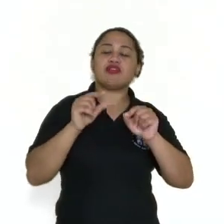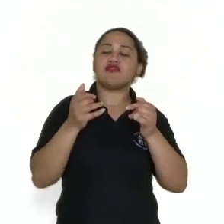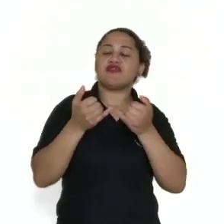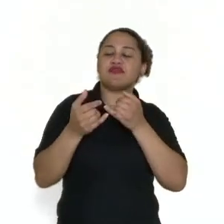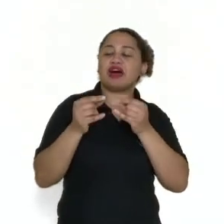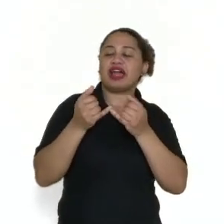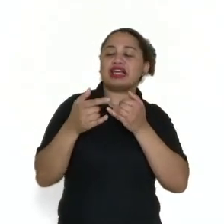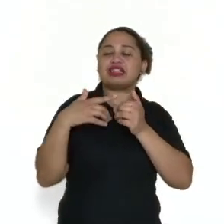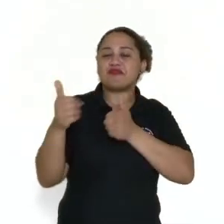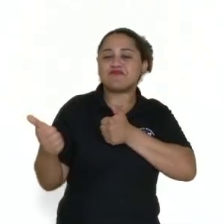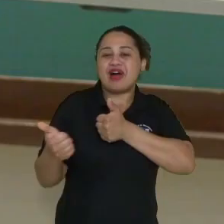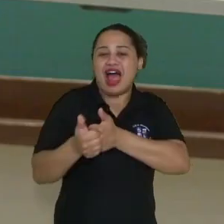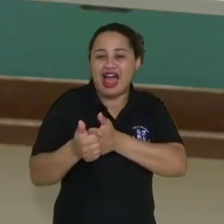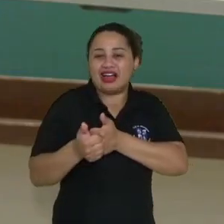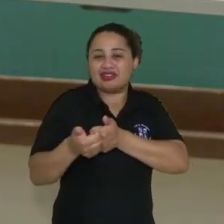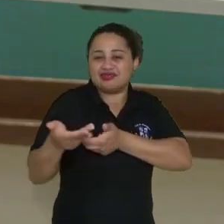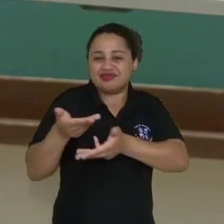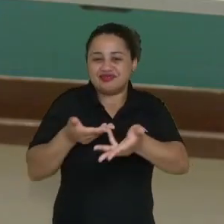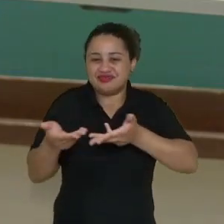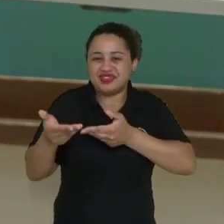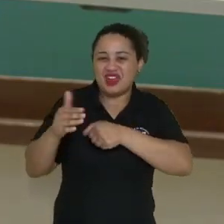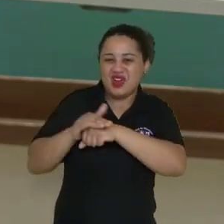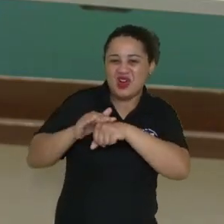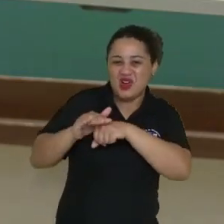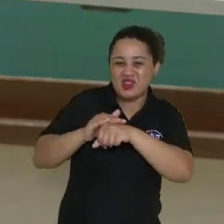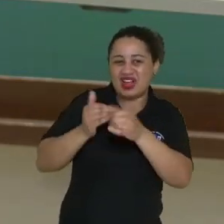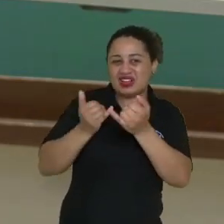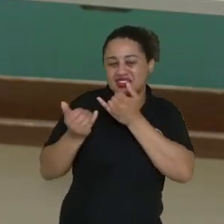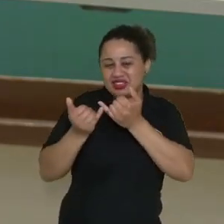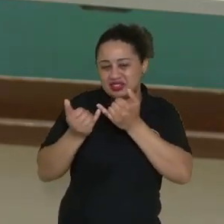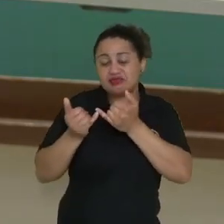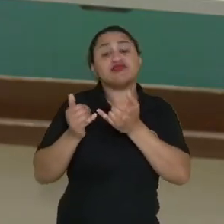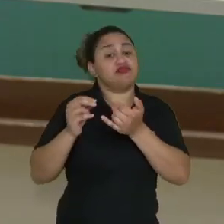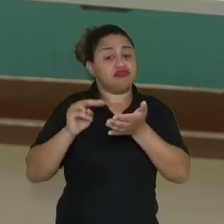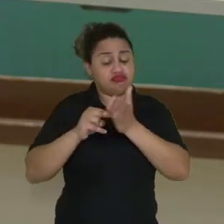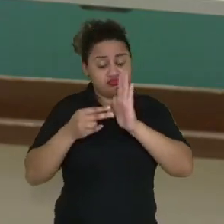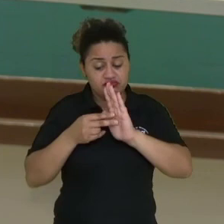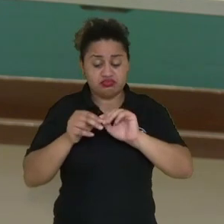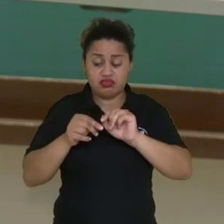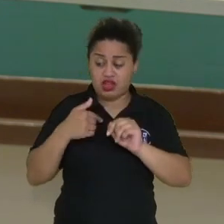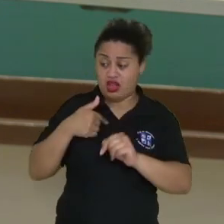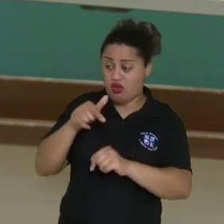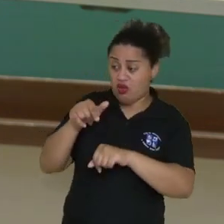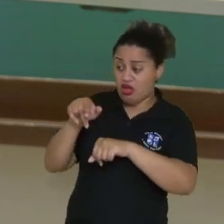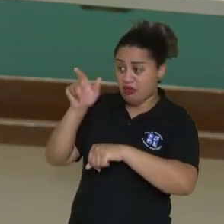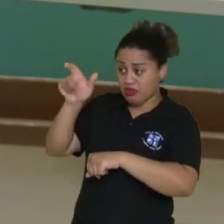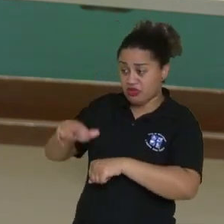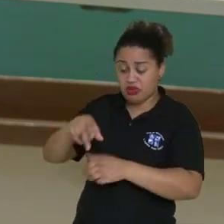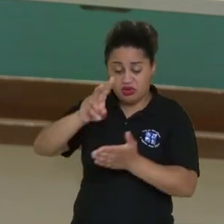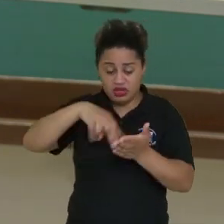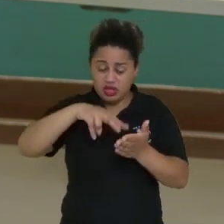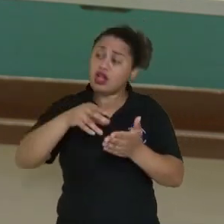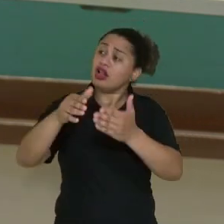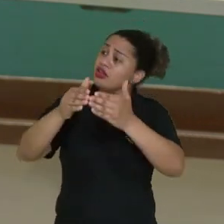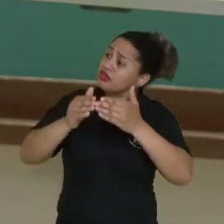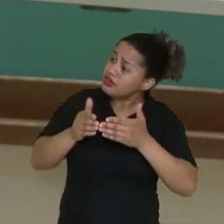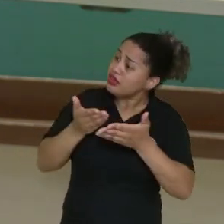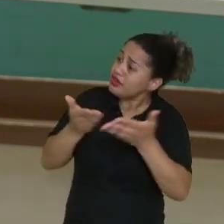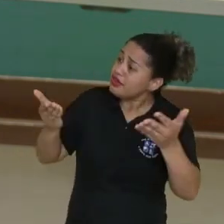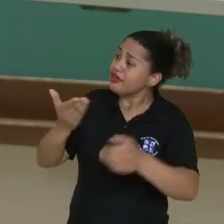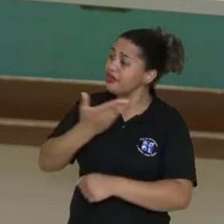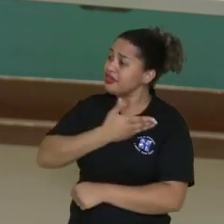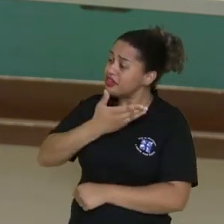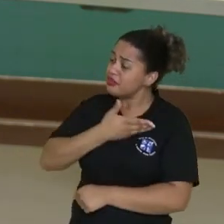com o leitor, como se estivesse em uma conversa, né? Então, é como se ela se dirigisse ao leitor, né? Com licença, amigos e amigas,